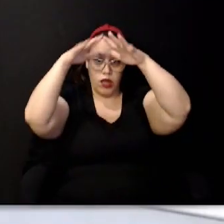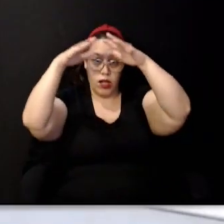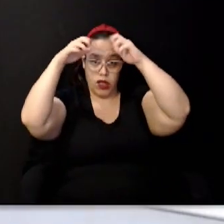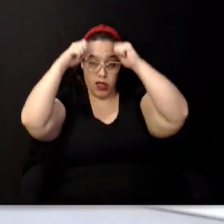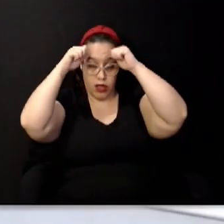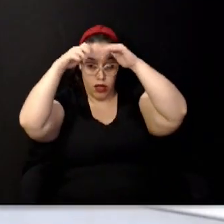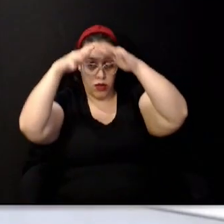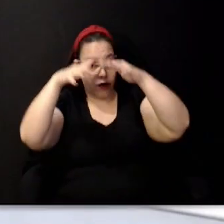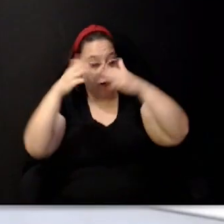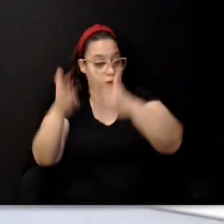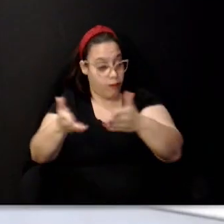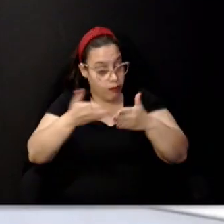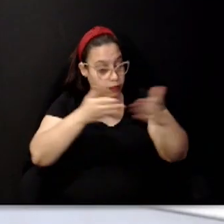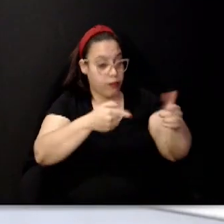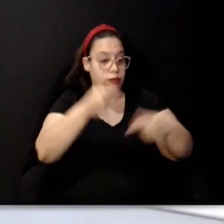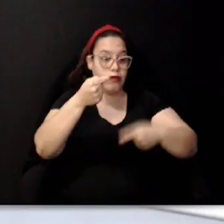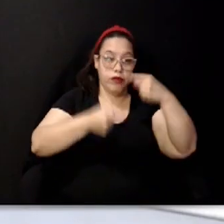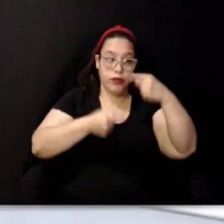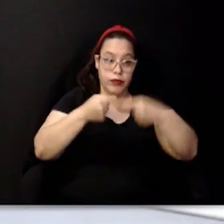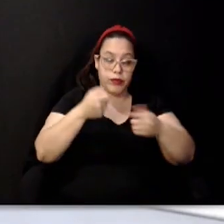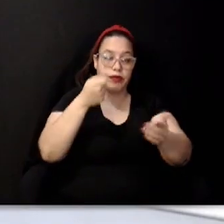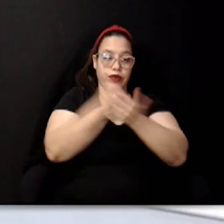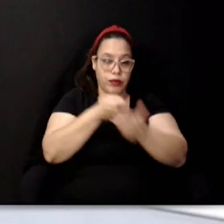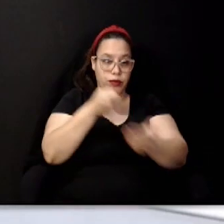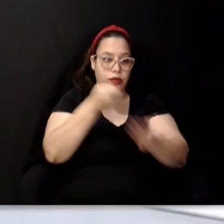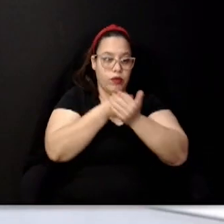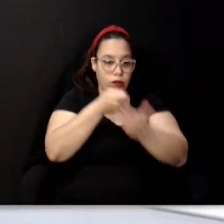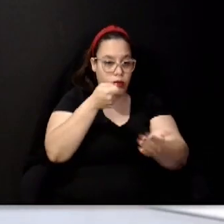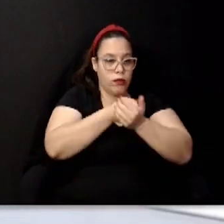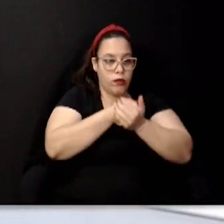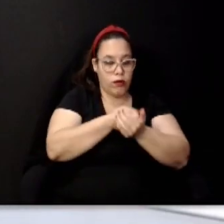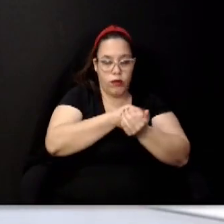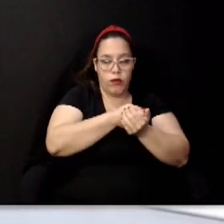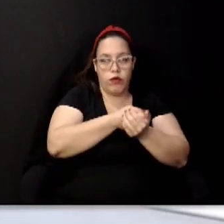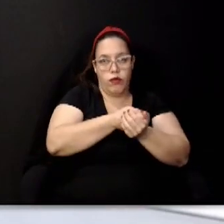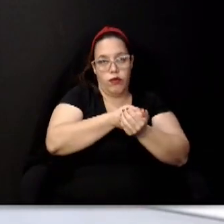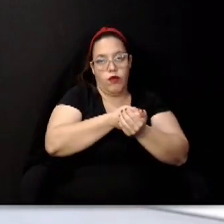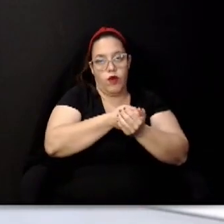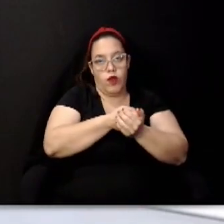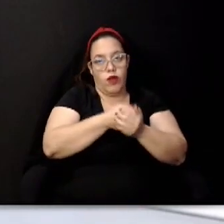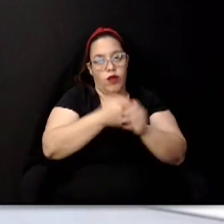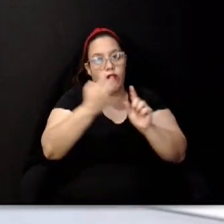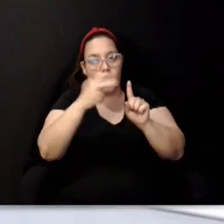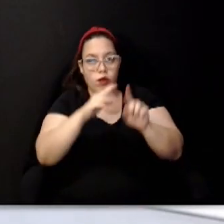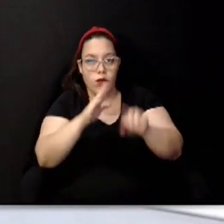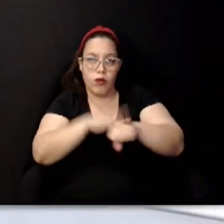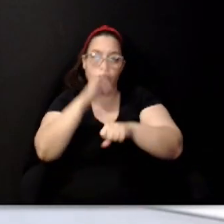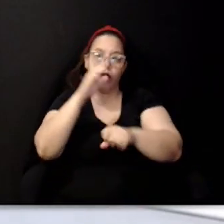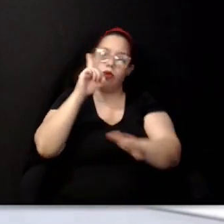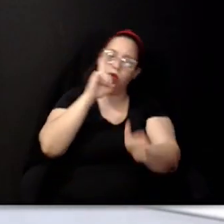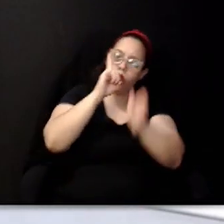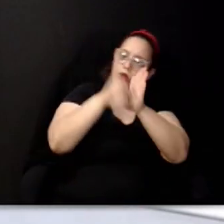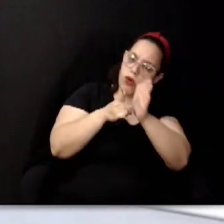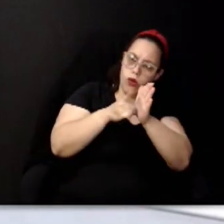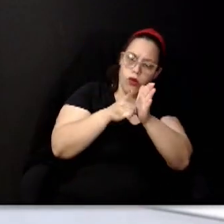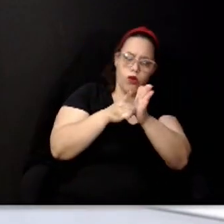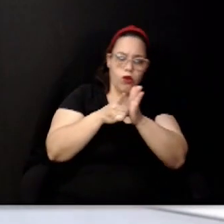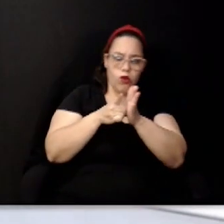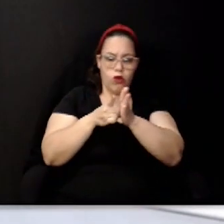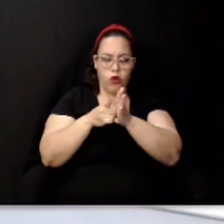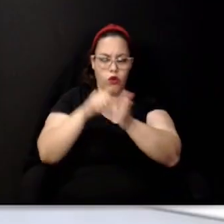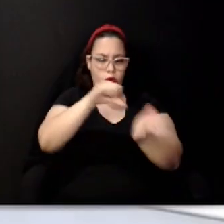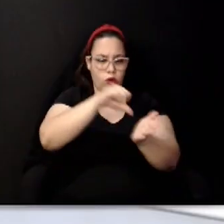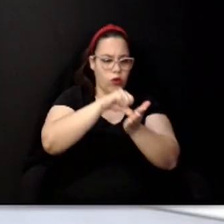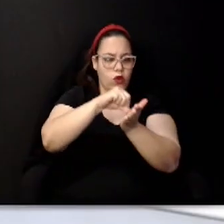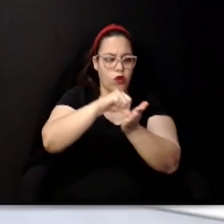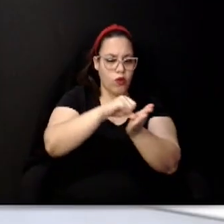esse debate ativo e que o poder público invista mais, né? Com diagnóstico, centro de referência para acolher. A